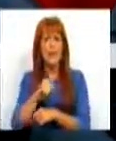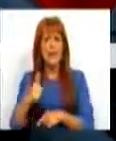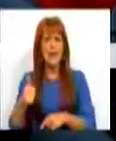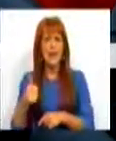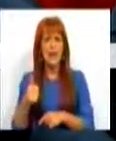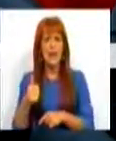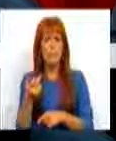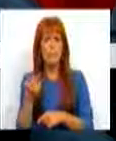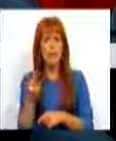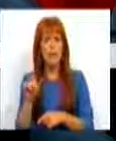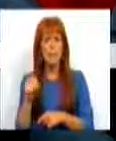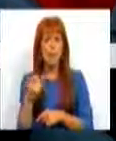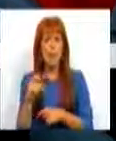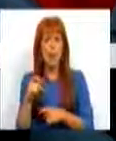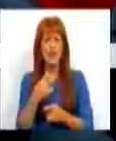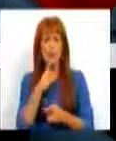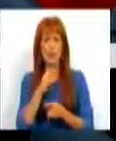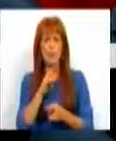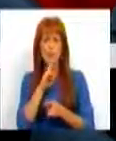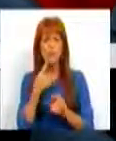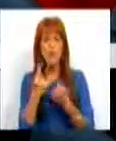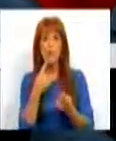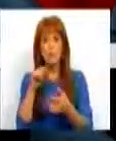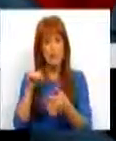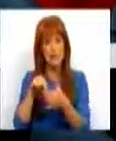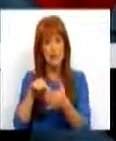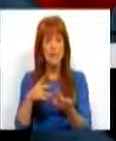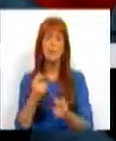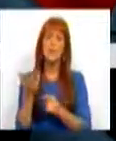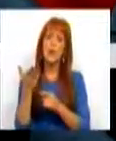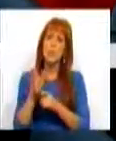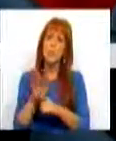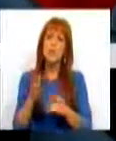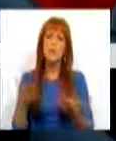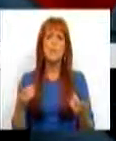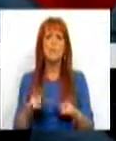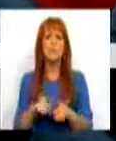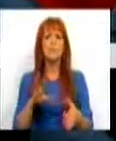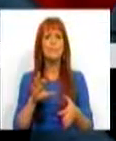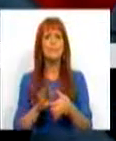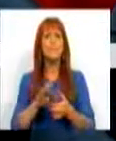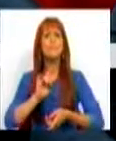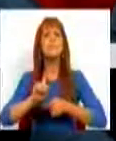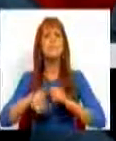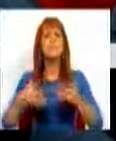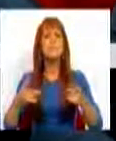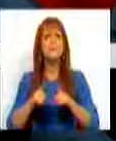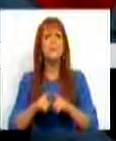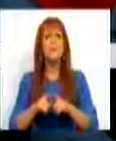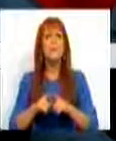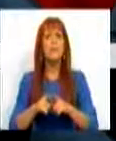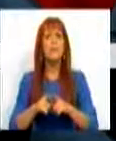também nos fez chegar. Nós temos aqui uma carta de 14 de março que eu gostaria